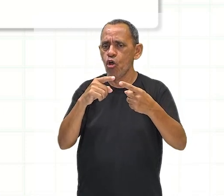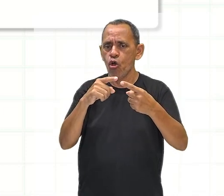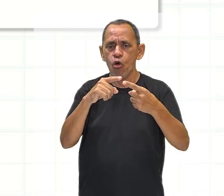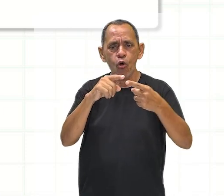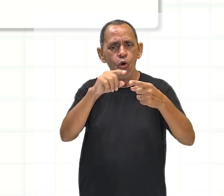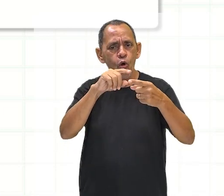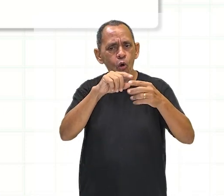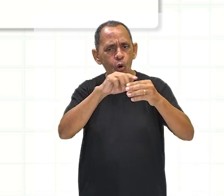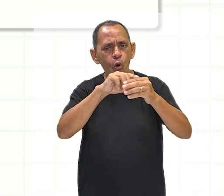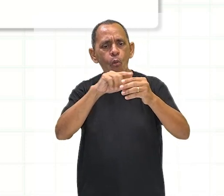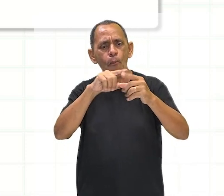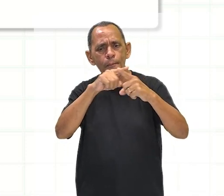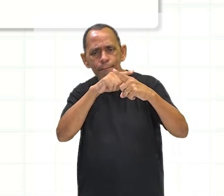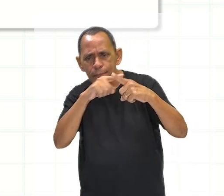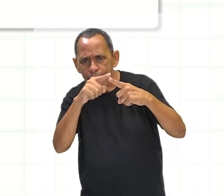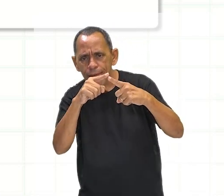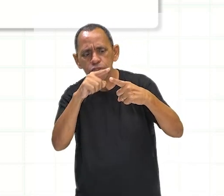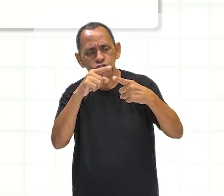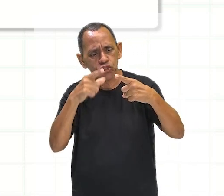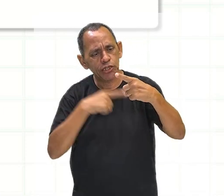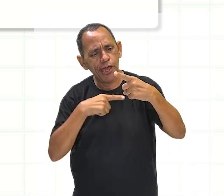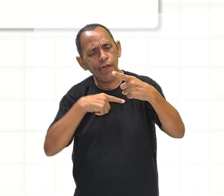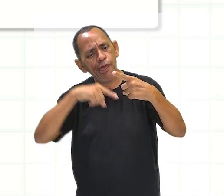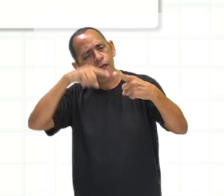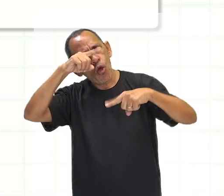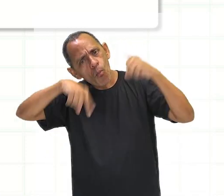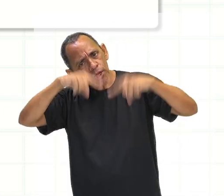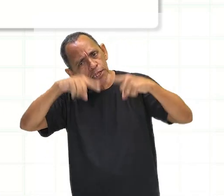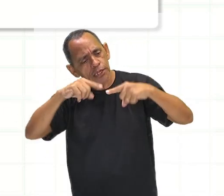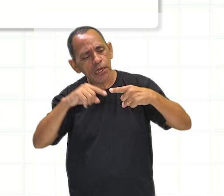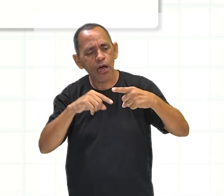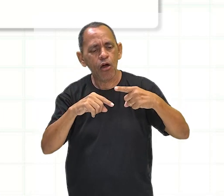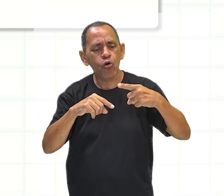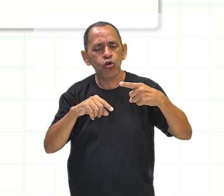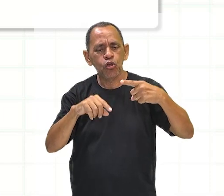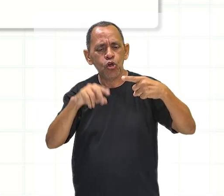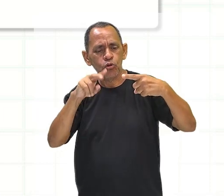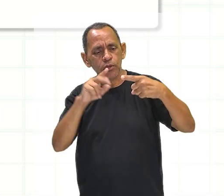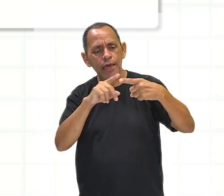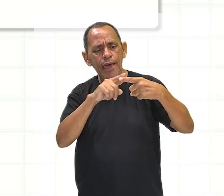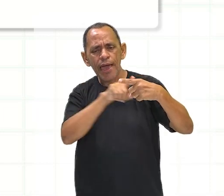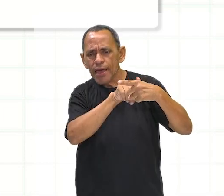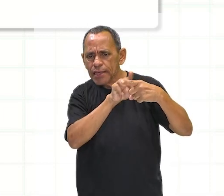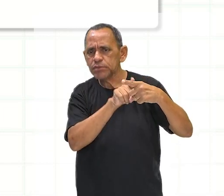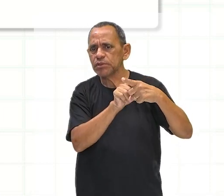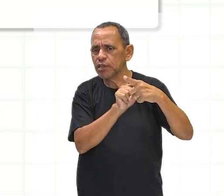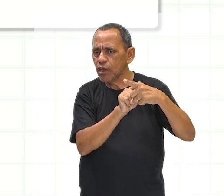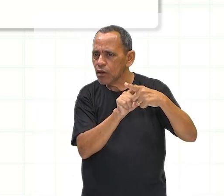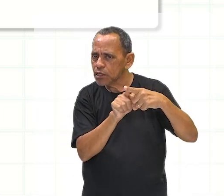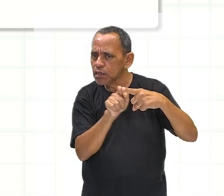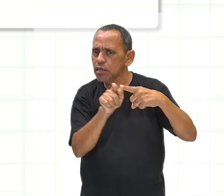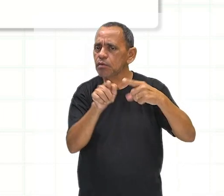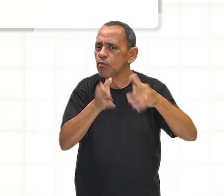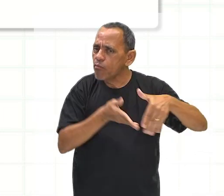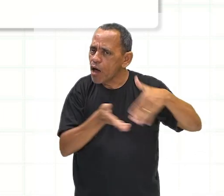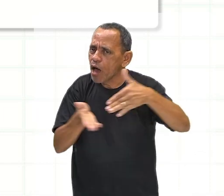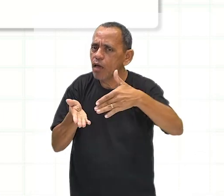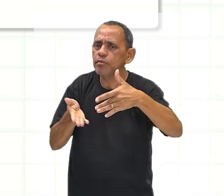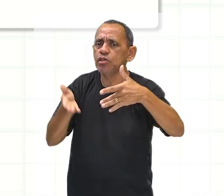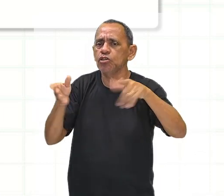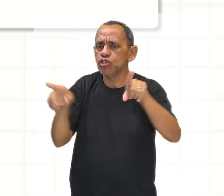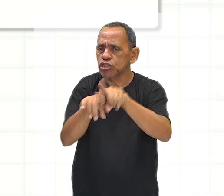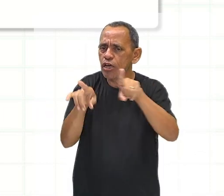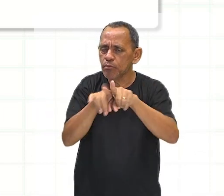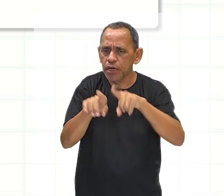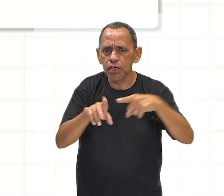localizado aquele canal que é a uretra. Então, através do pênis é que são eliminados a urina, então olha aí, uma